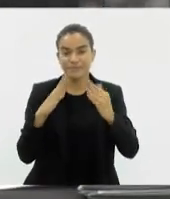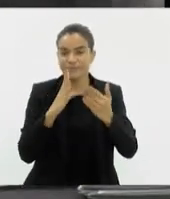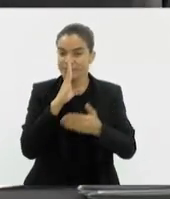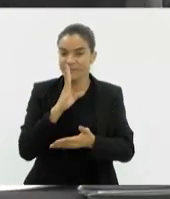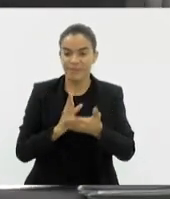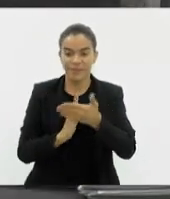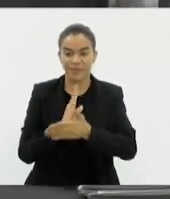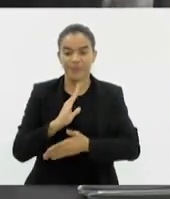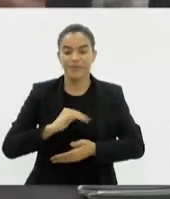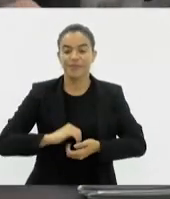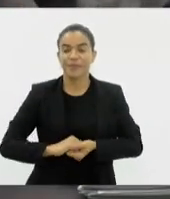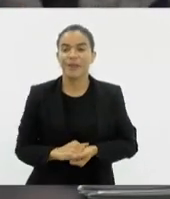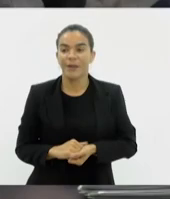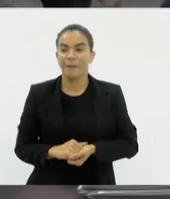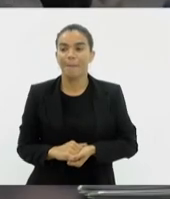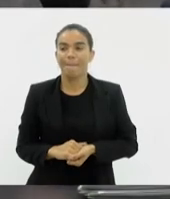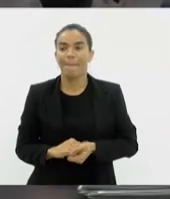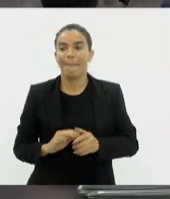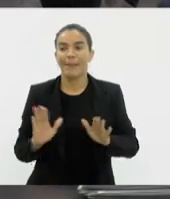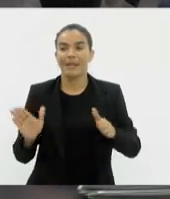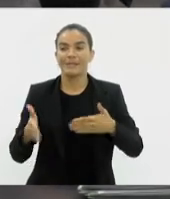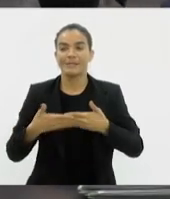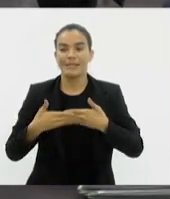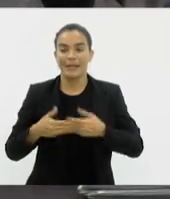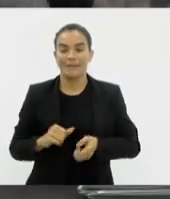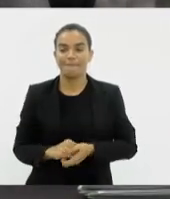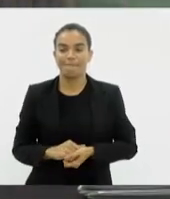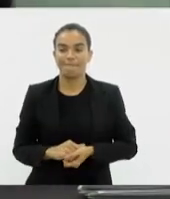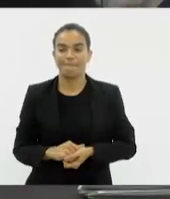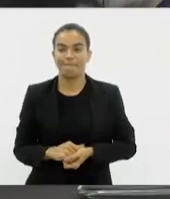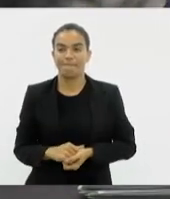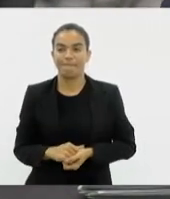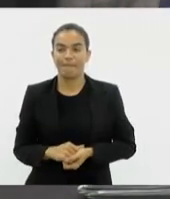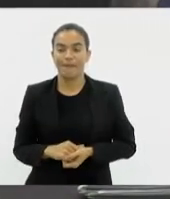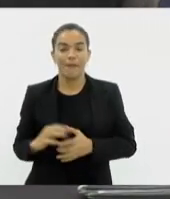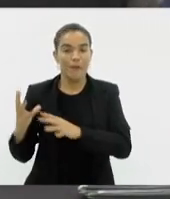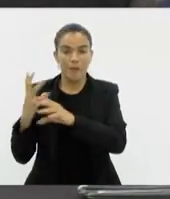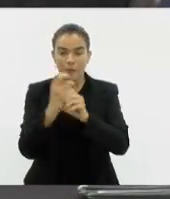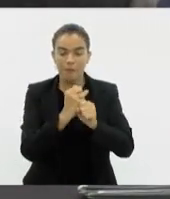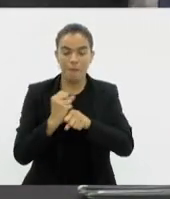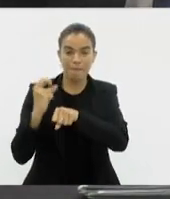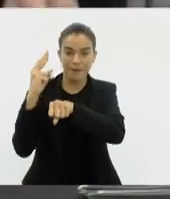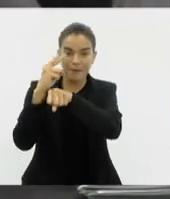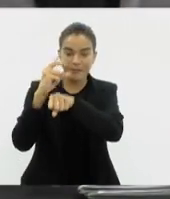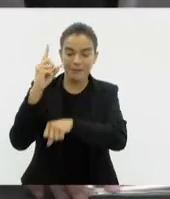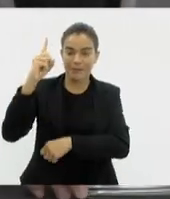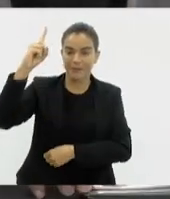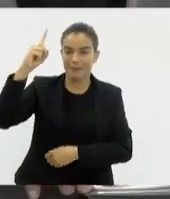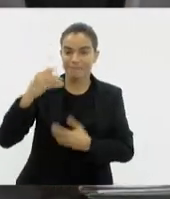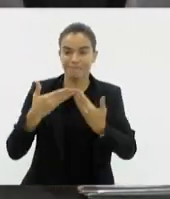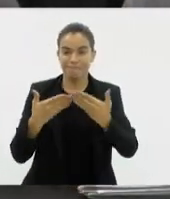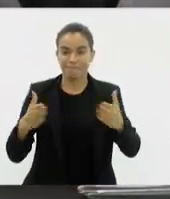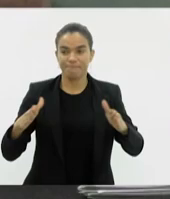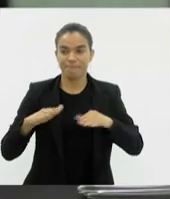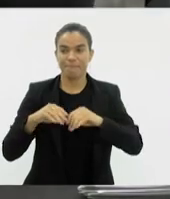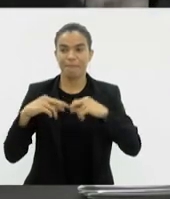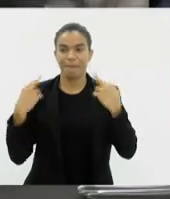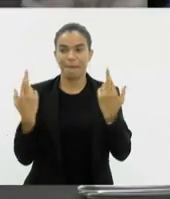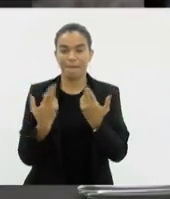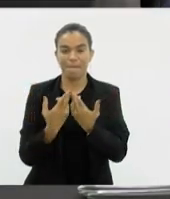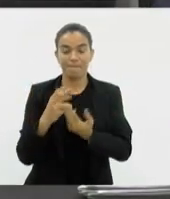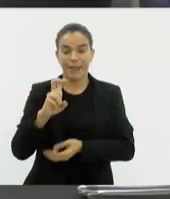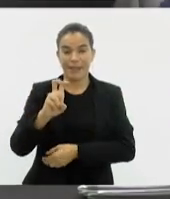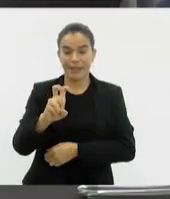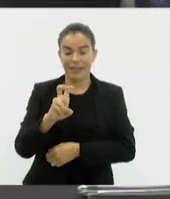como estão. Aprovado, está encerrada a sessão. Havendo número legal sobre a proteção de Deus, declaro abertos os trabalhos da